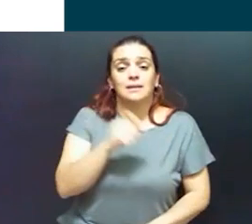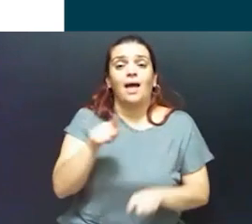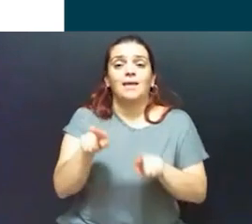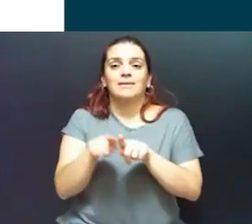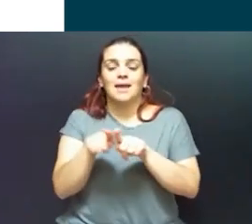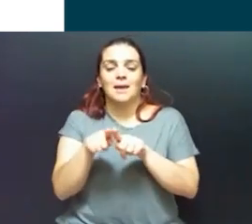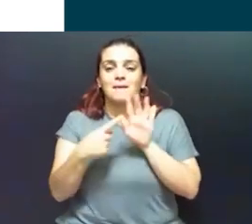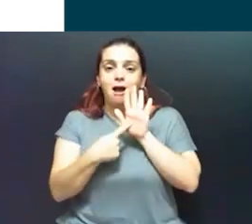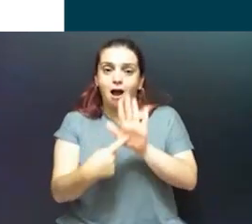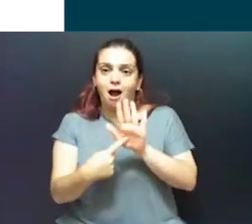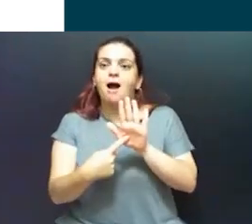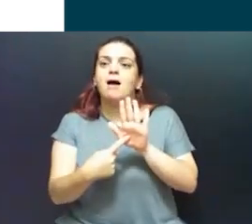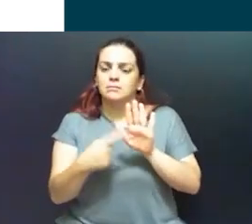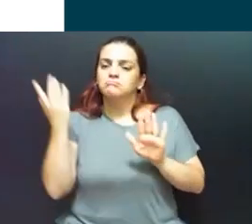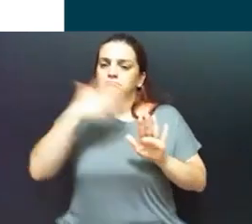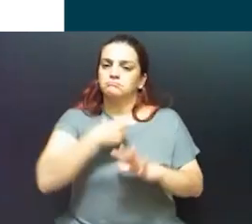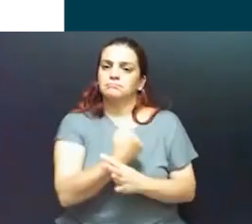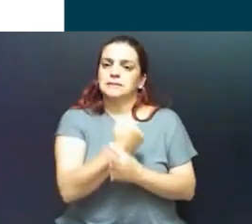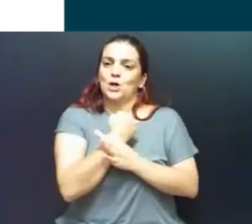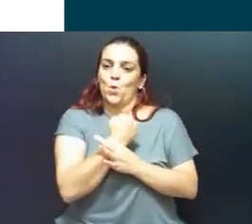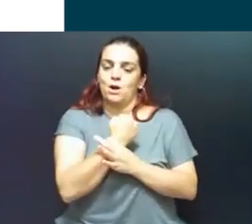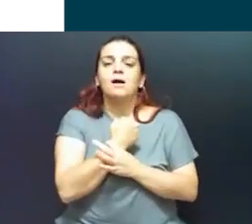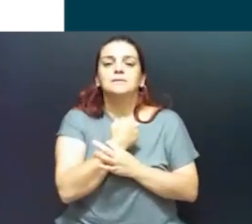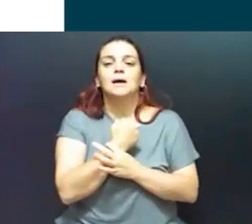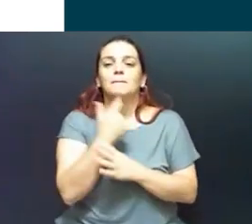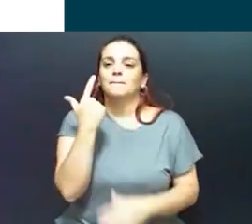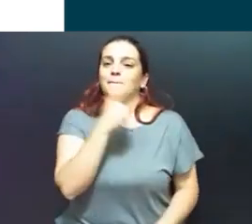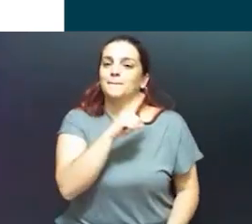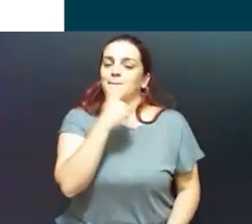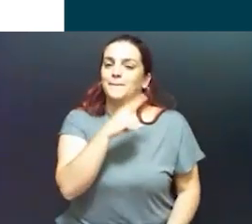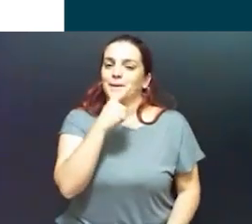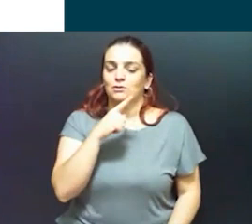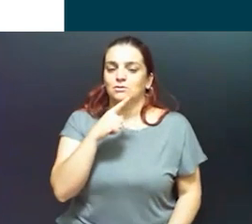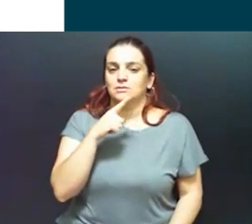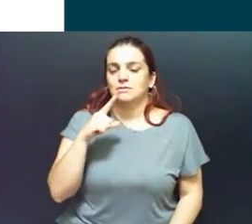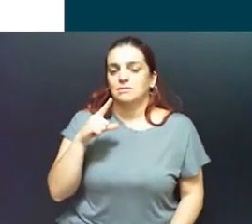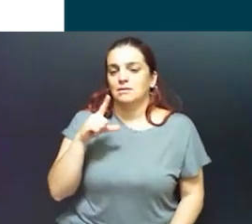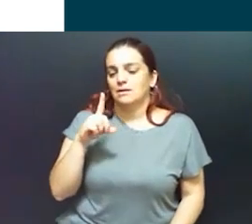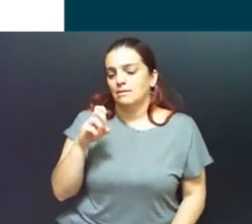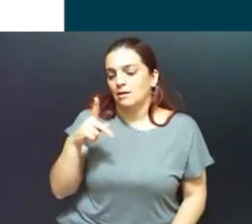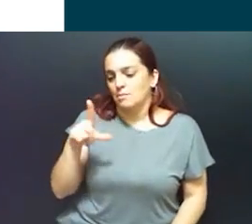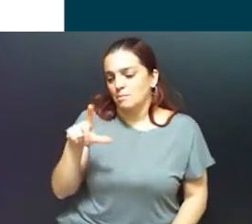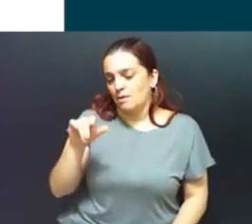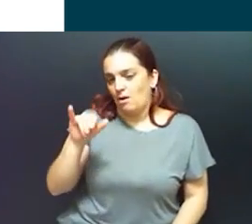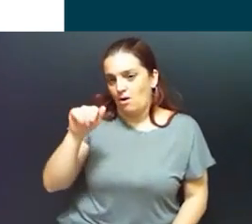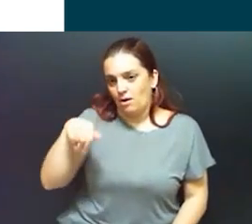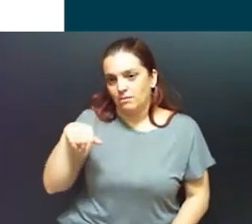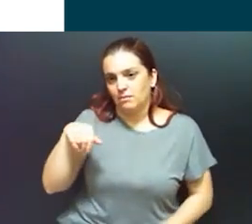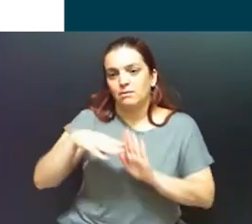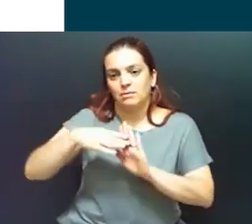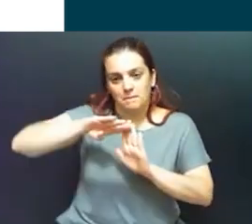de segurança que devem ser alcançados para poder realizar um deploy ou um release para as